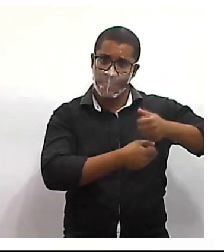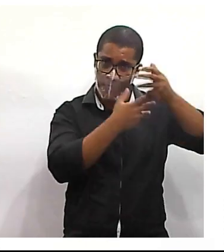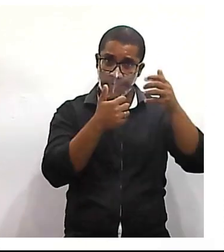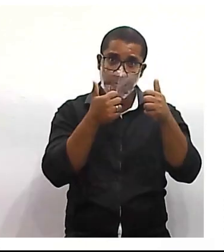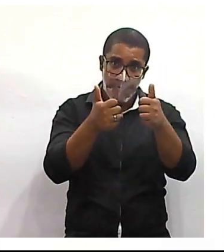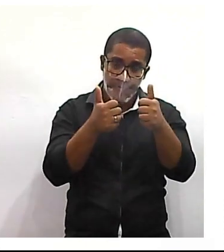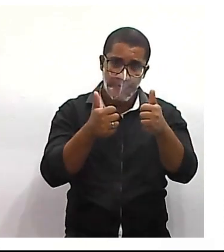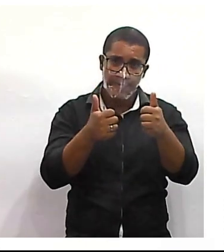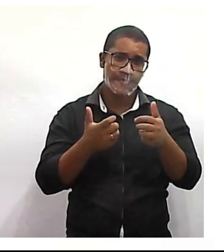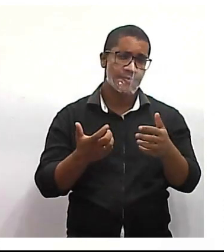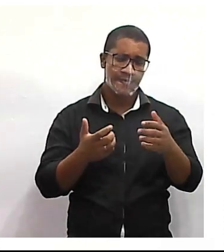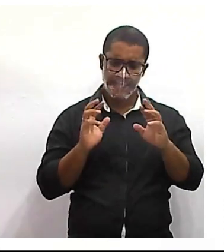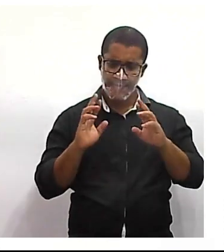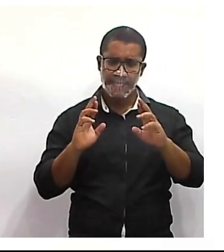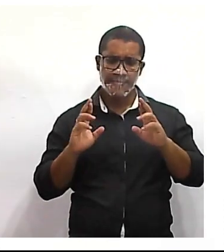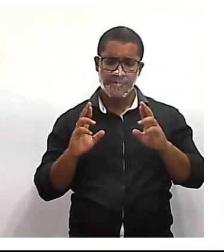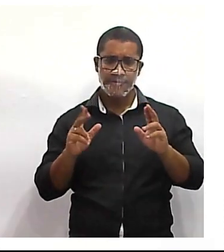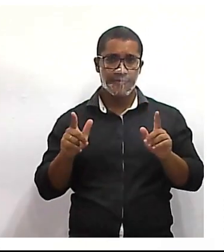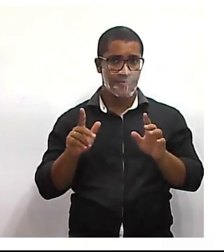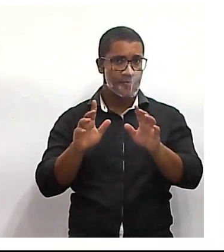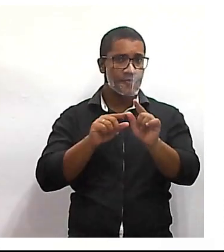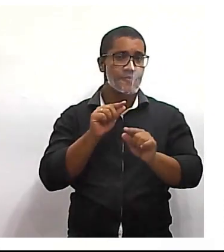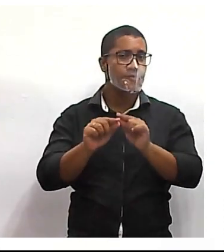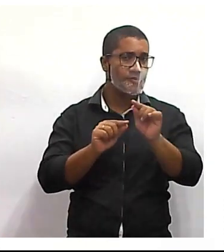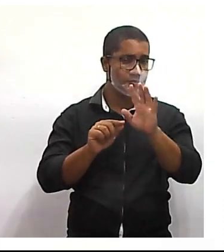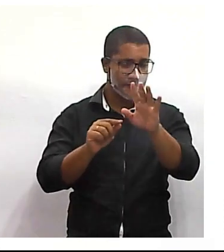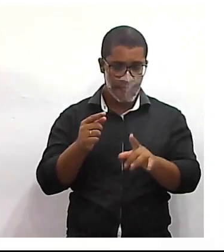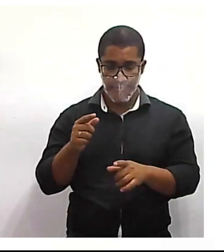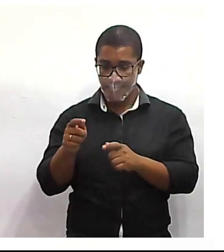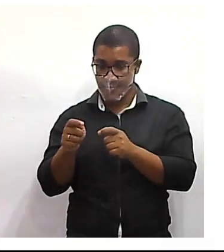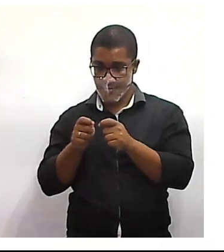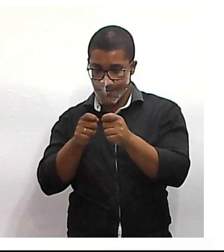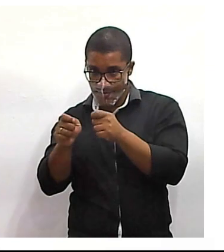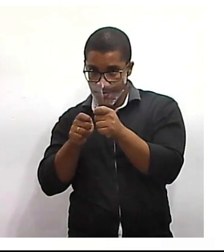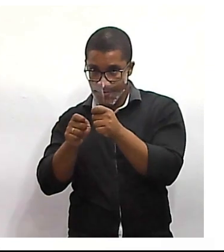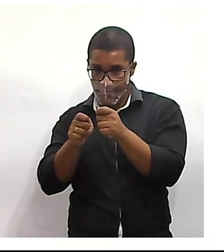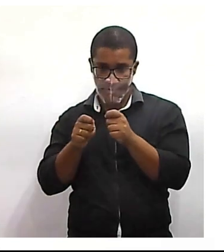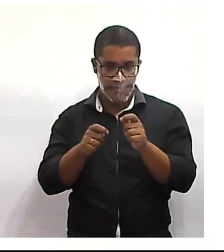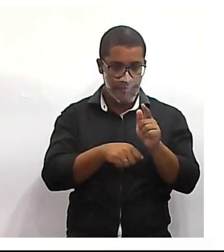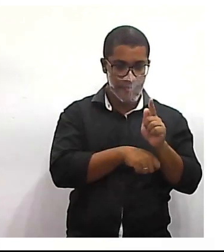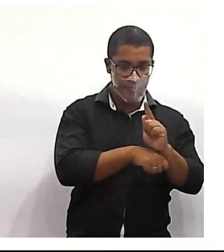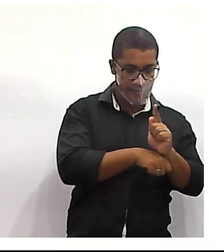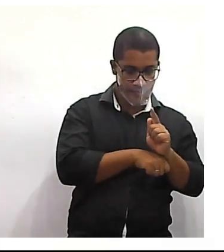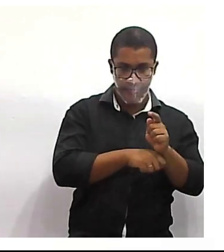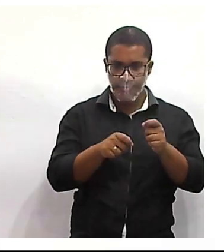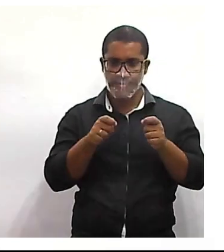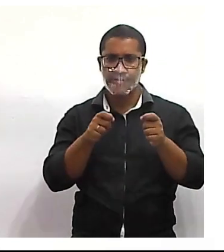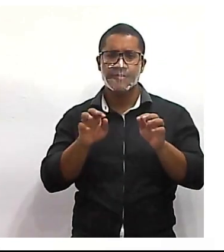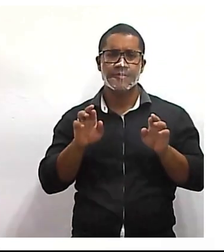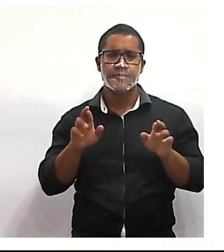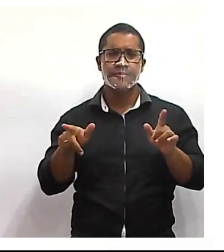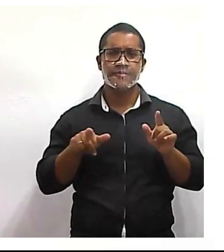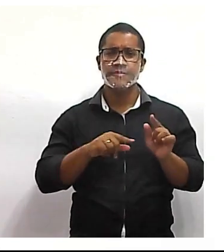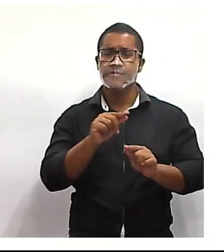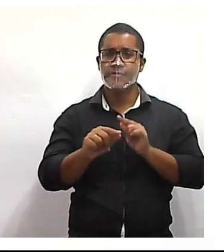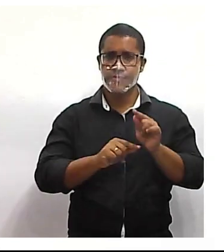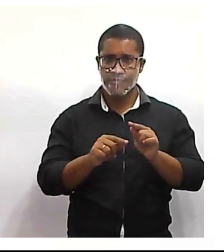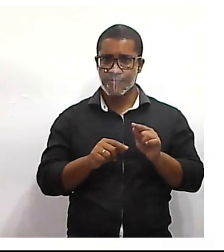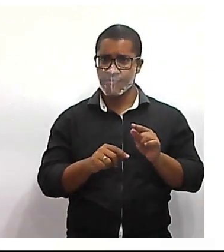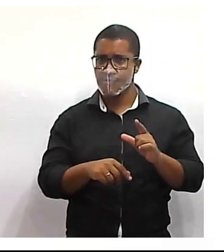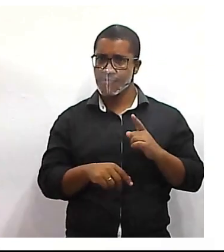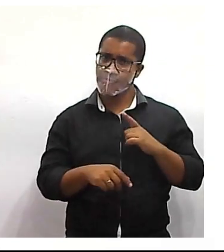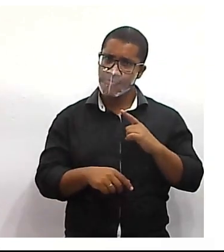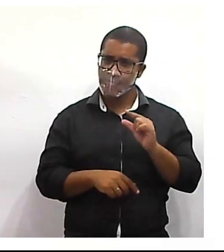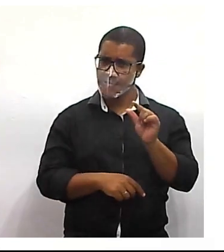Então, qual a diferença entre administrar e gerir? A gente vai dar